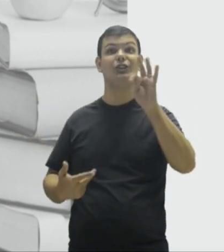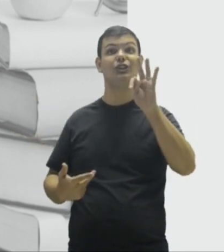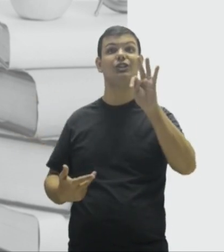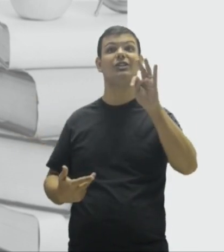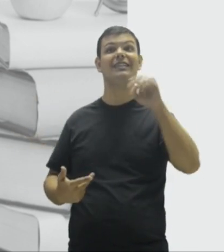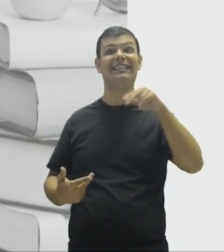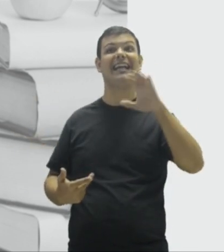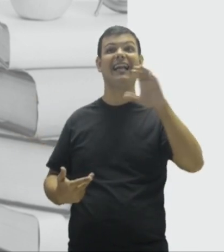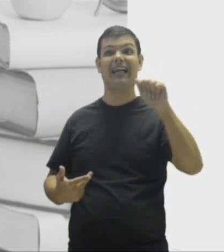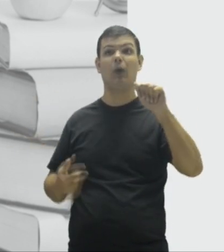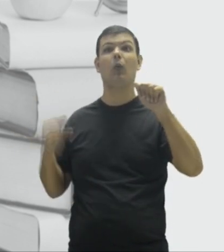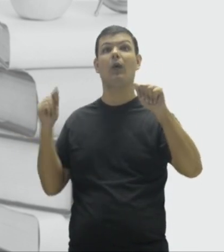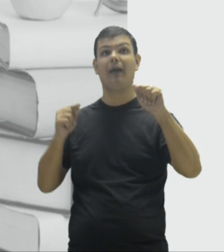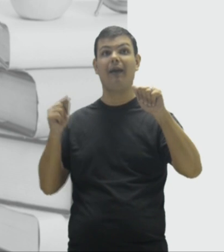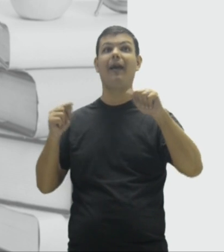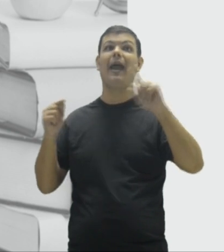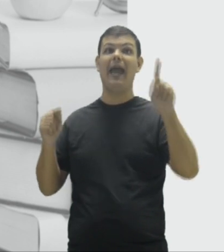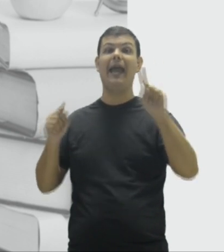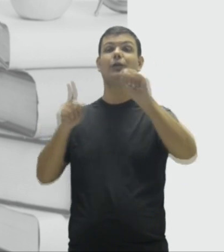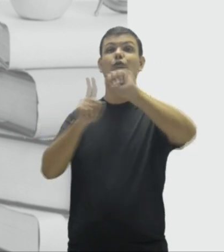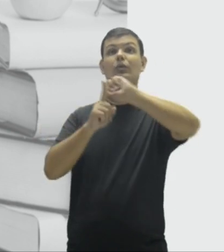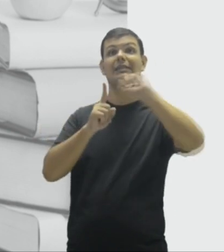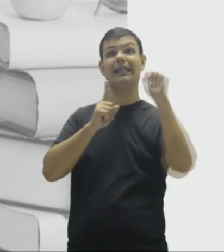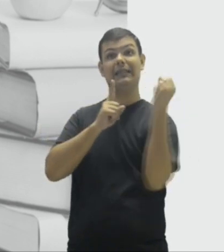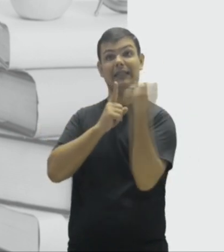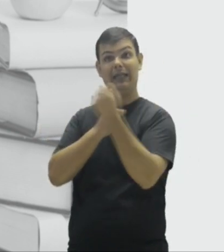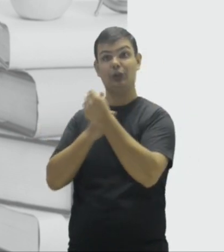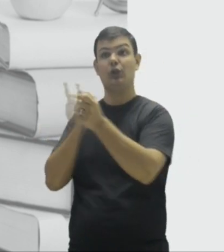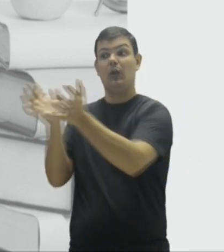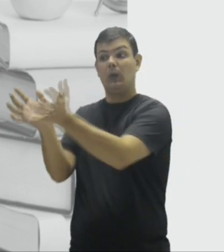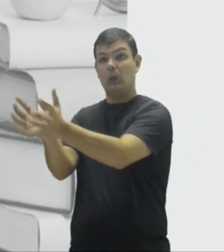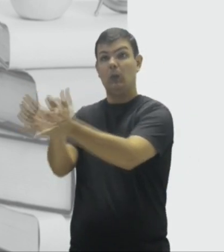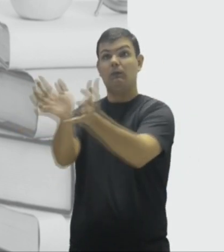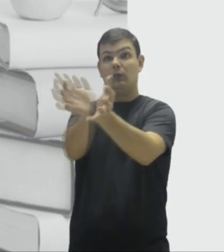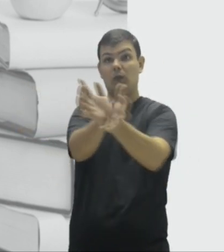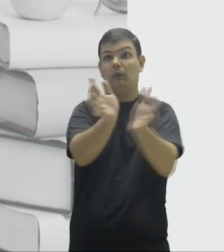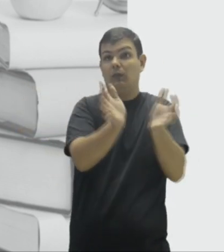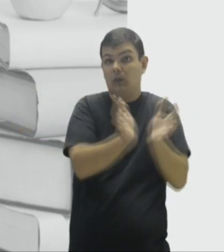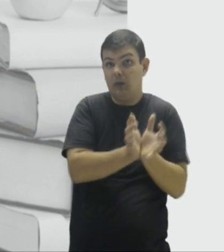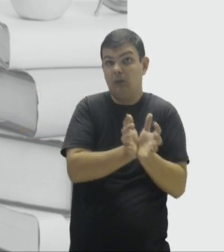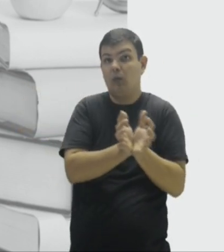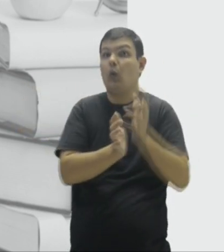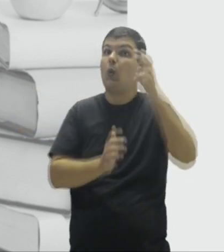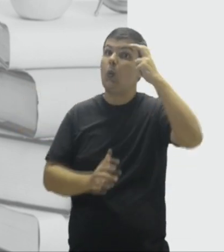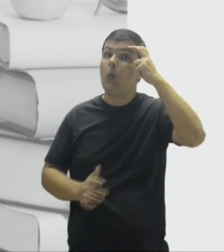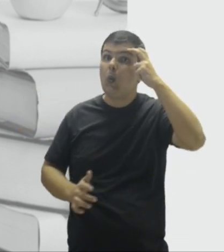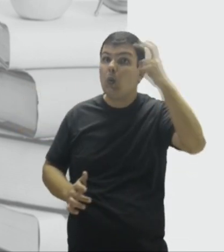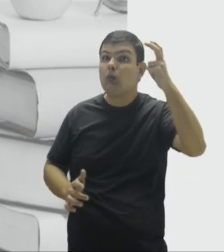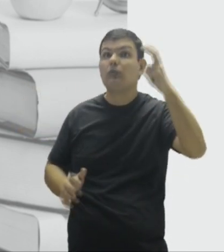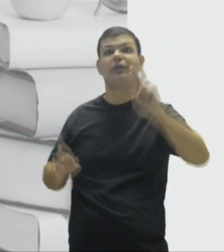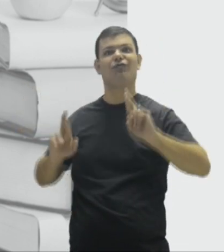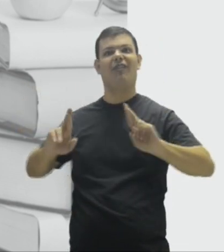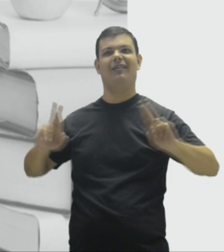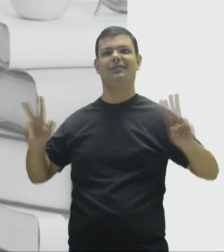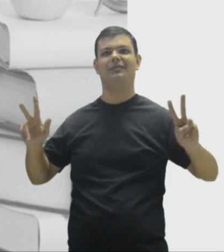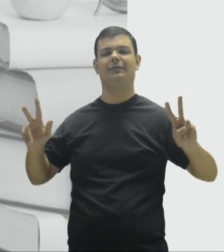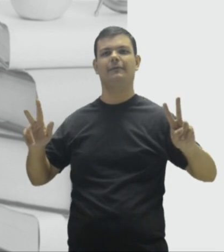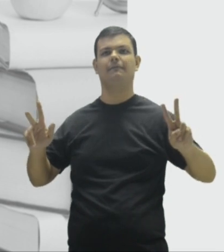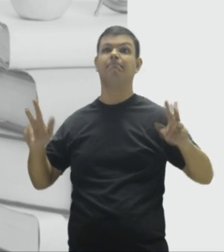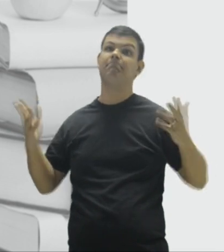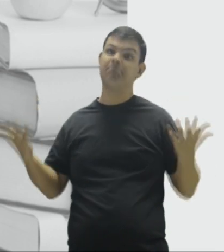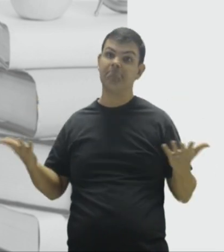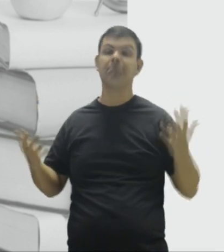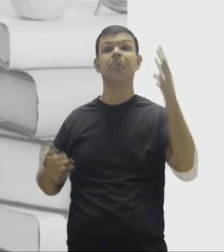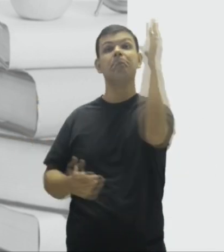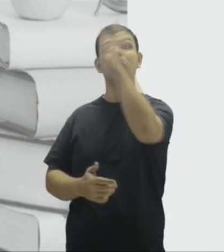que é? É uma sociedade formada por grupos com culturas diferentes. Ou seja, o